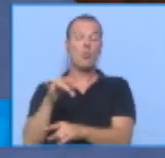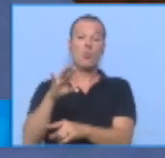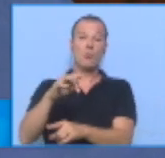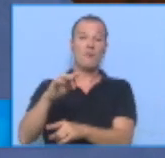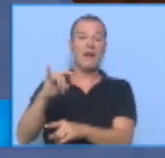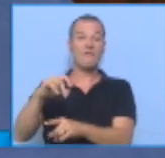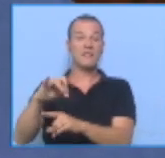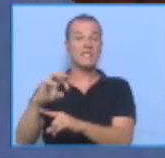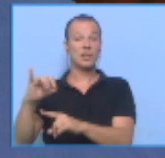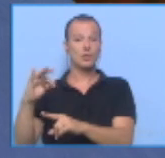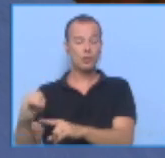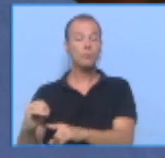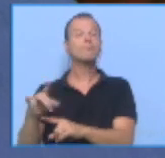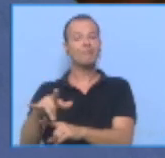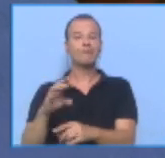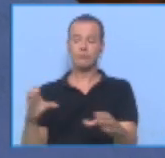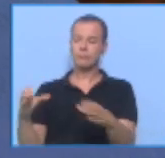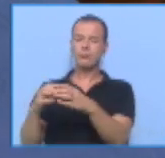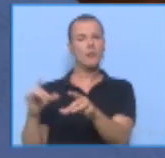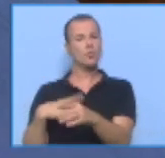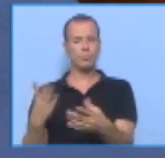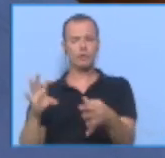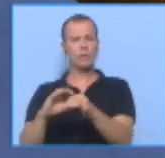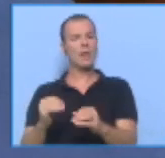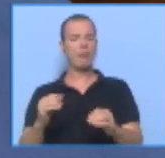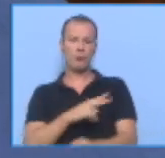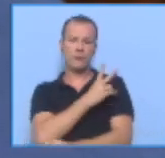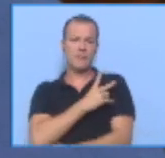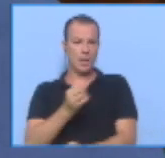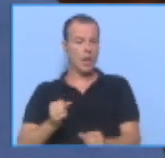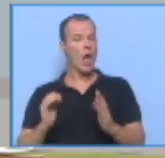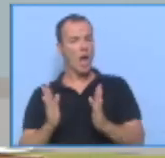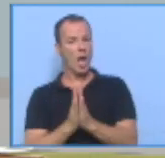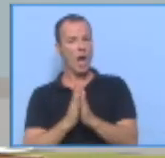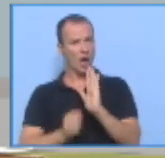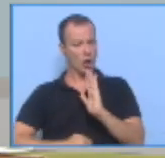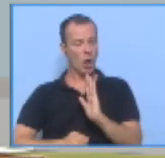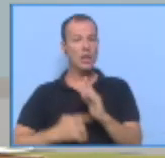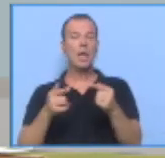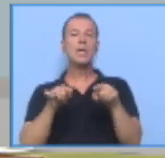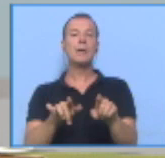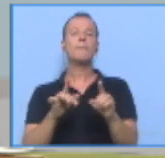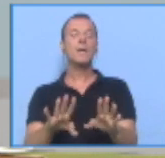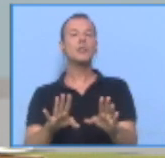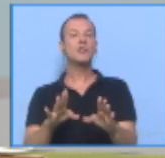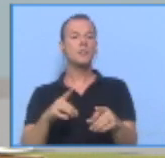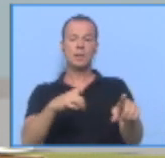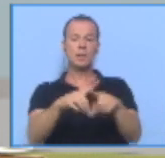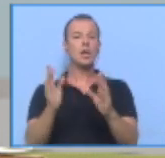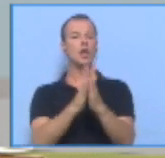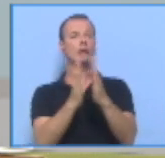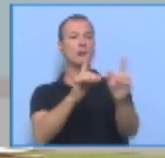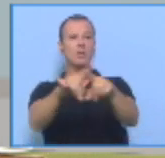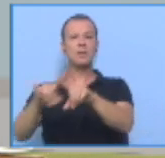CITER e com o CESOP, que são organismos da Universidade Católica, e que se chama Identidades Religiosas religiosas e